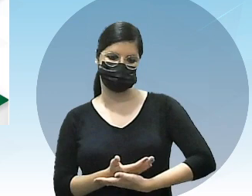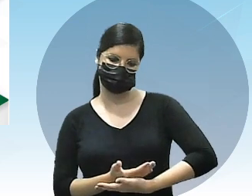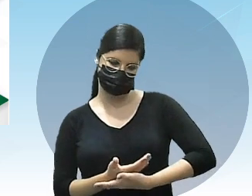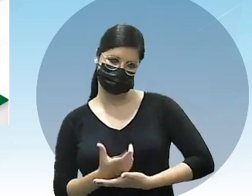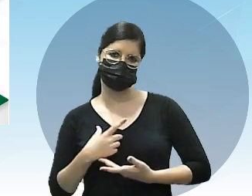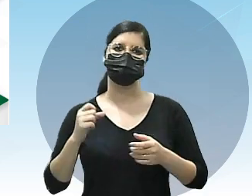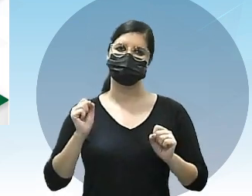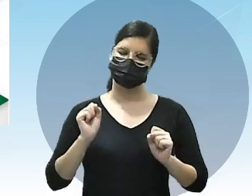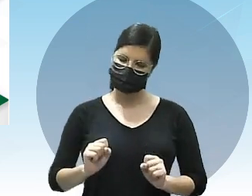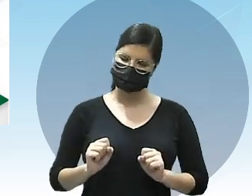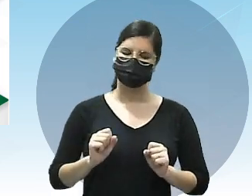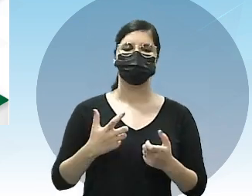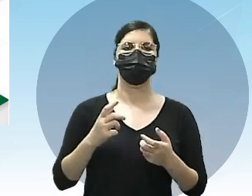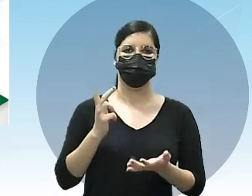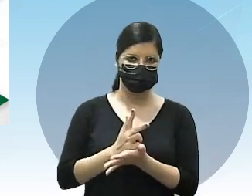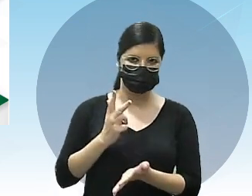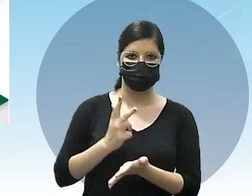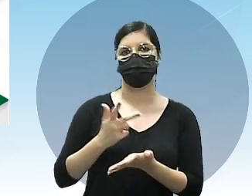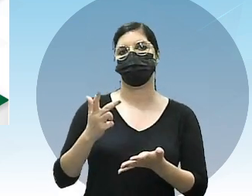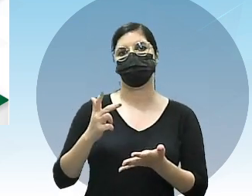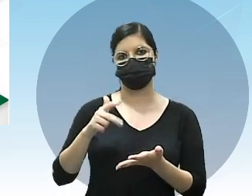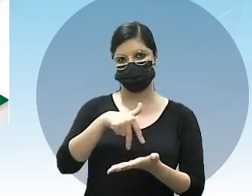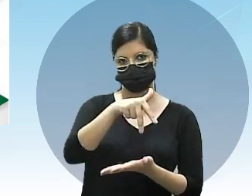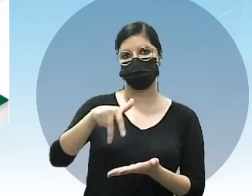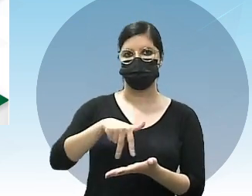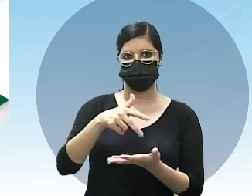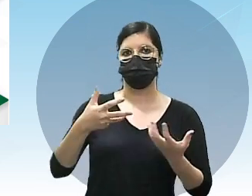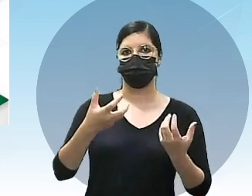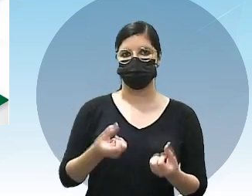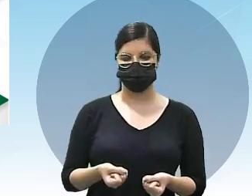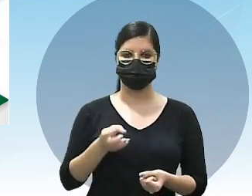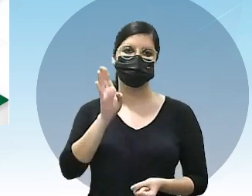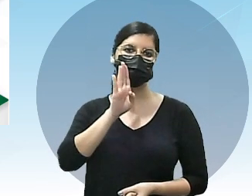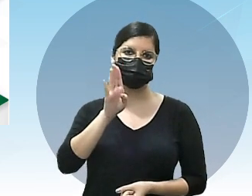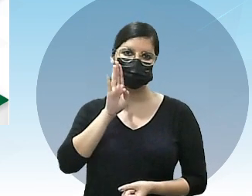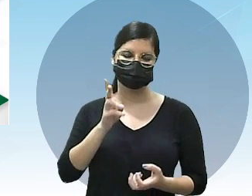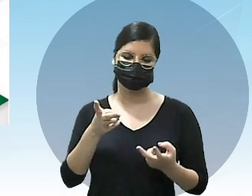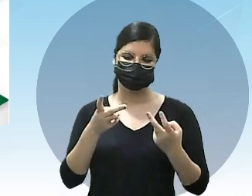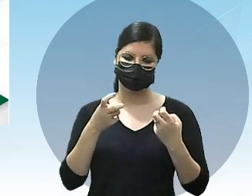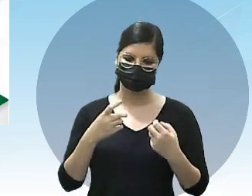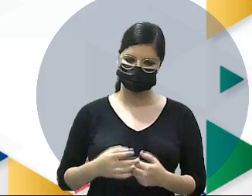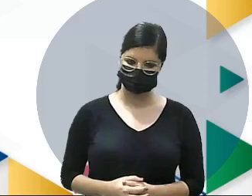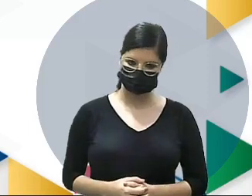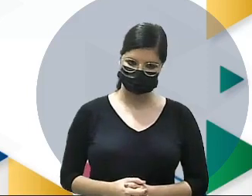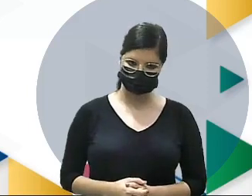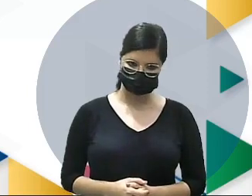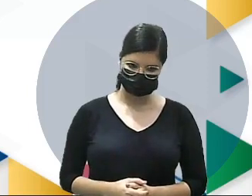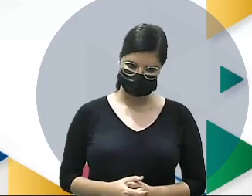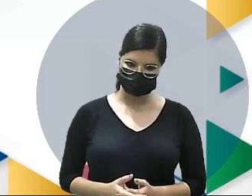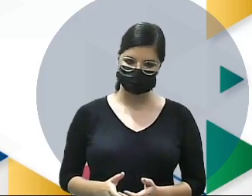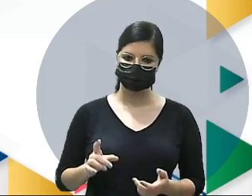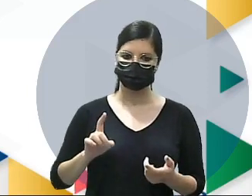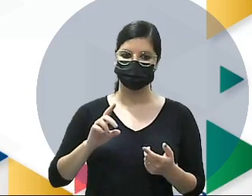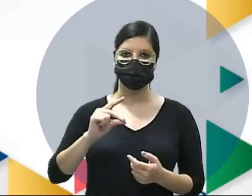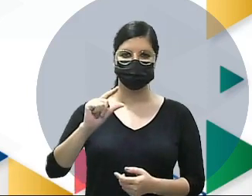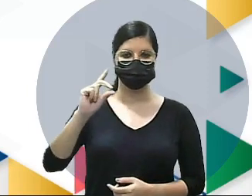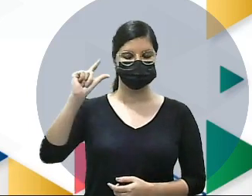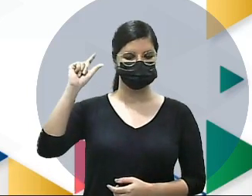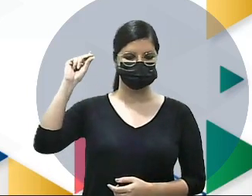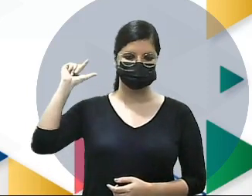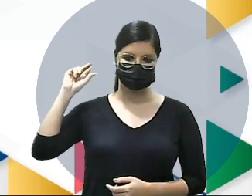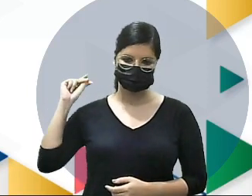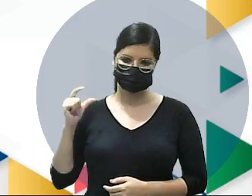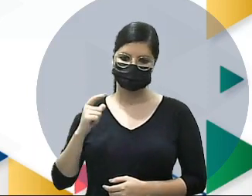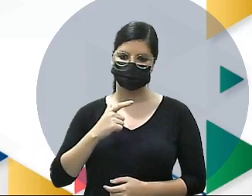um perfil então sempre tem um ritual de passagem aí nessas tribos fica bem legal a gente observar Oi tá na civilizações antigas